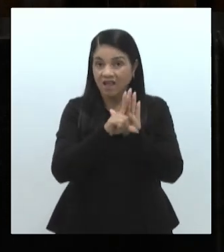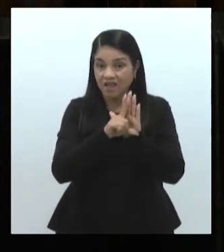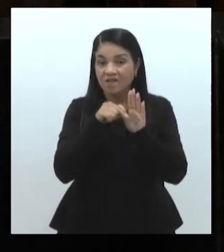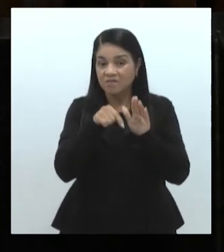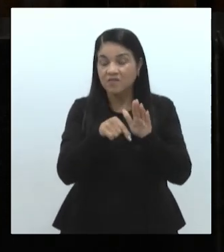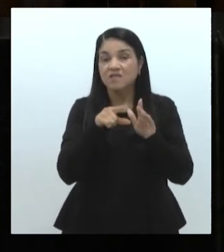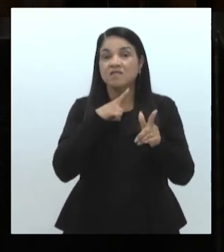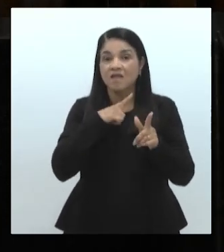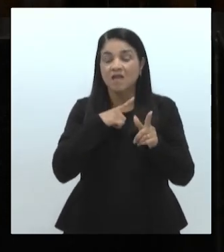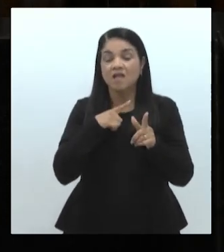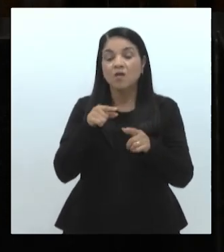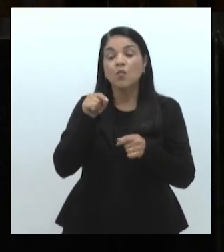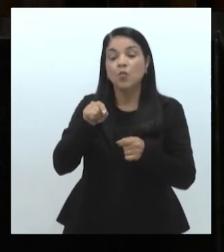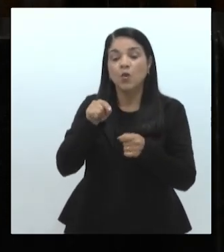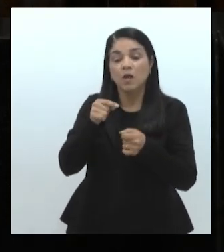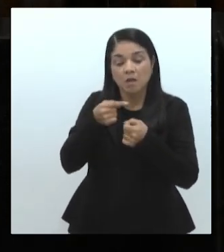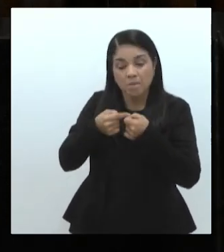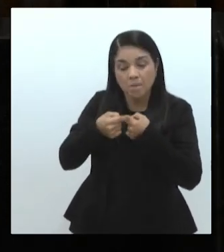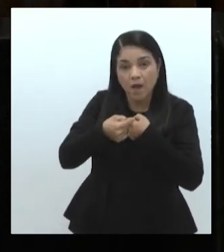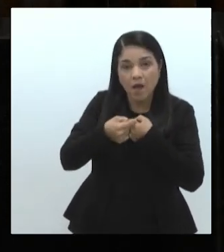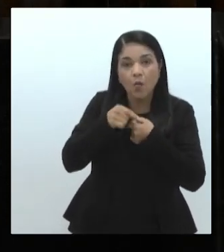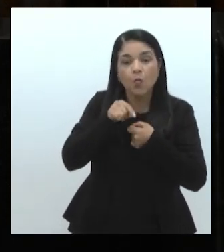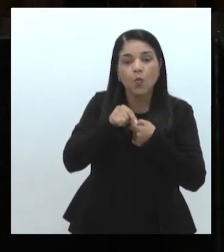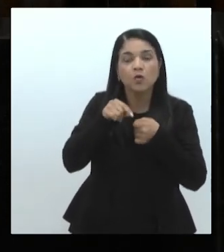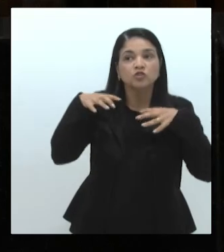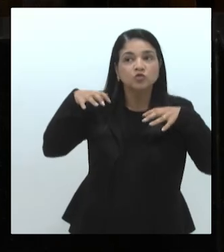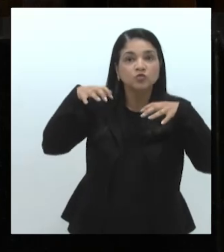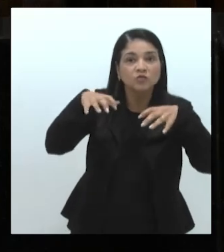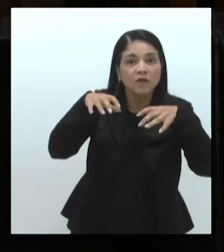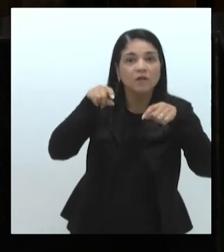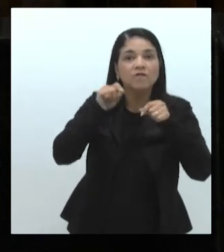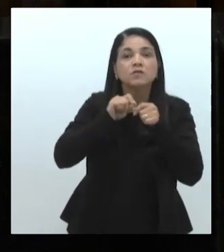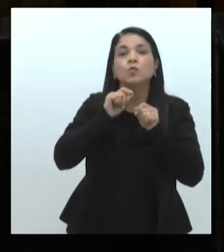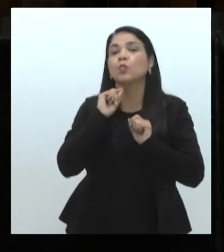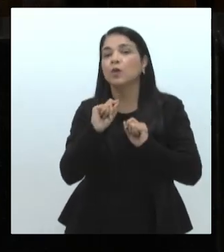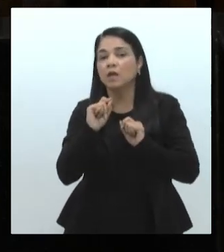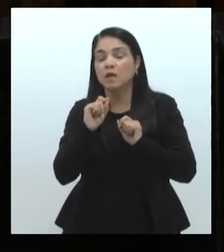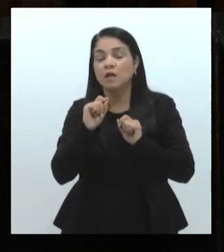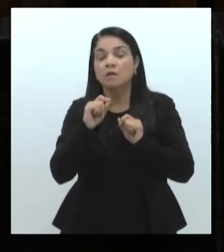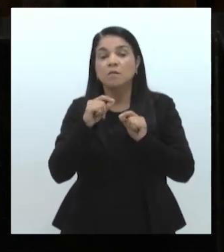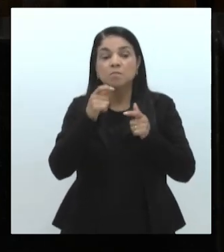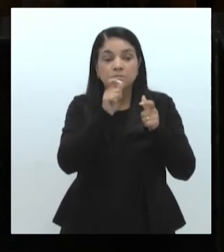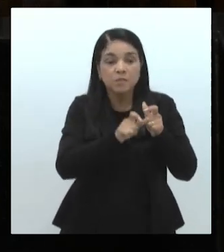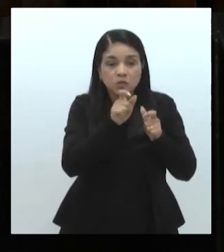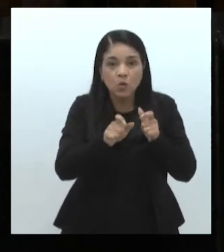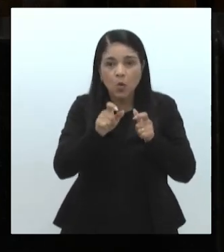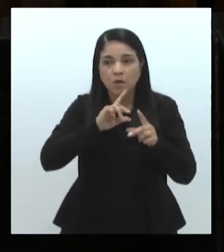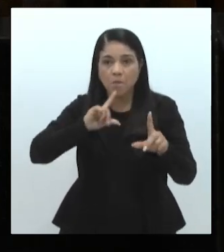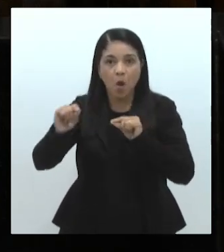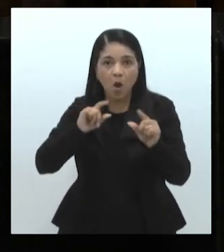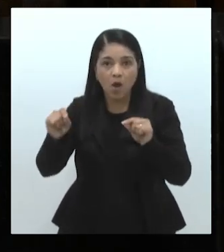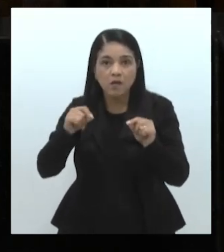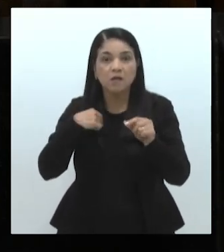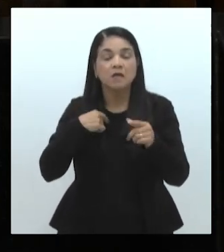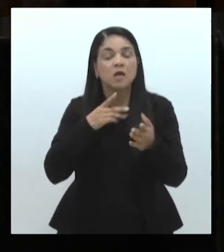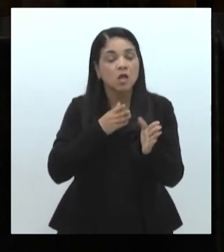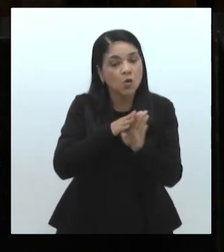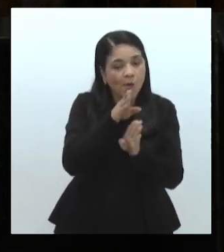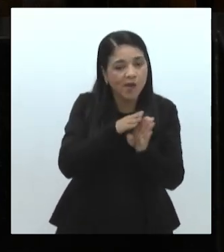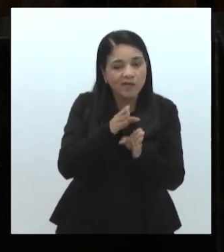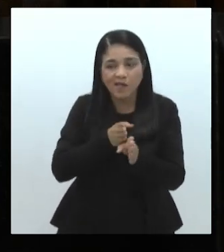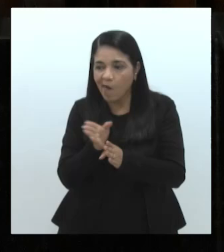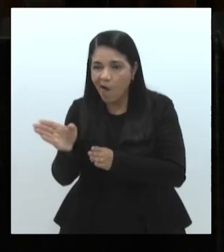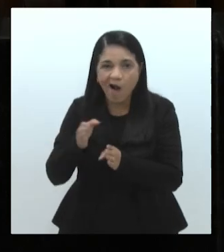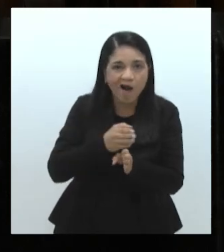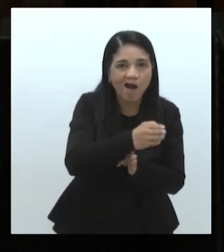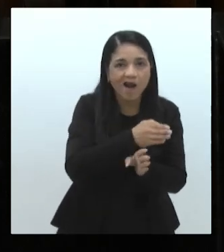ser feito em tal bairro, caso chova e as pessoas tenham que sair daquele local. Ele orienta rotas nas comunidades, ele